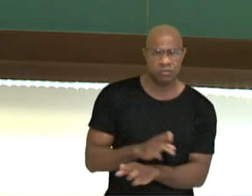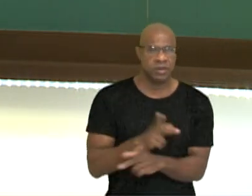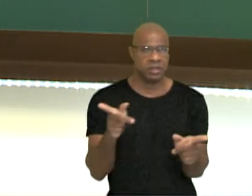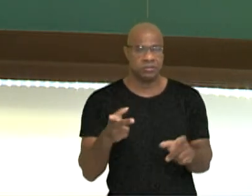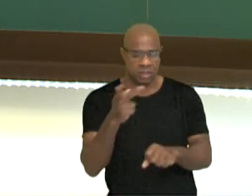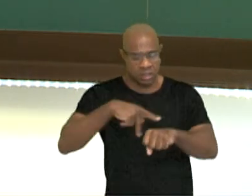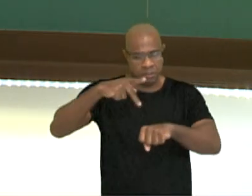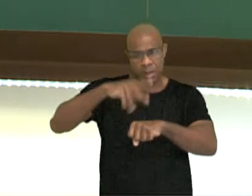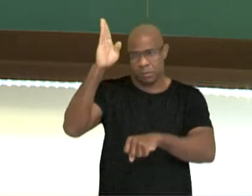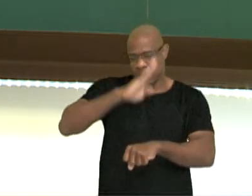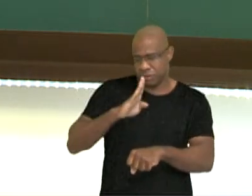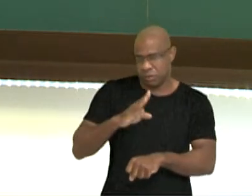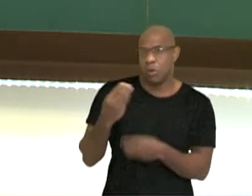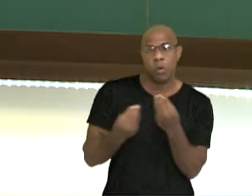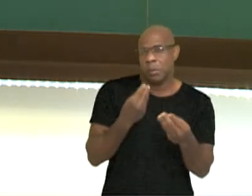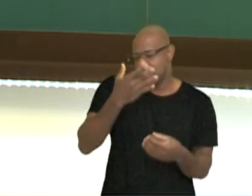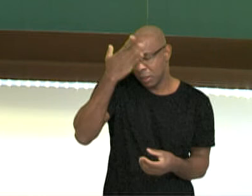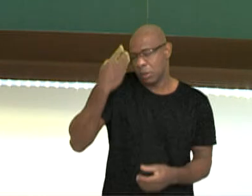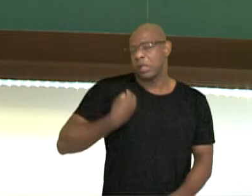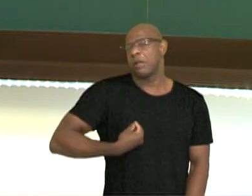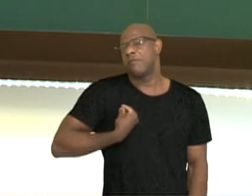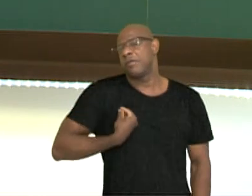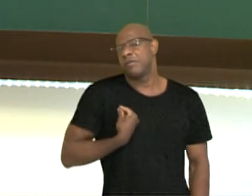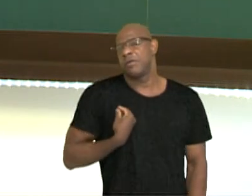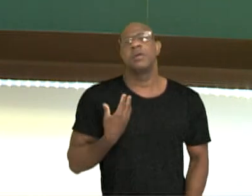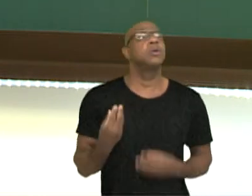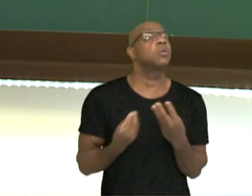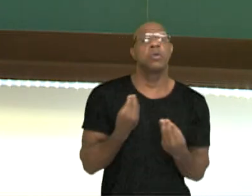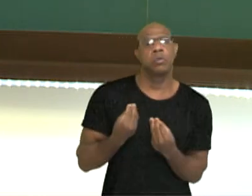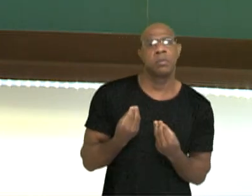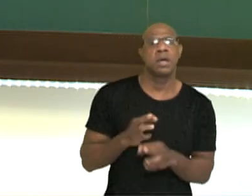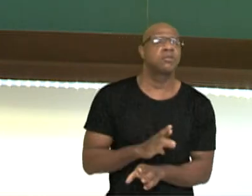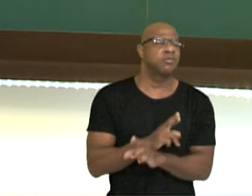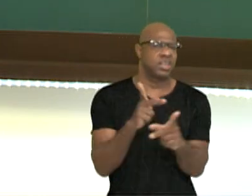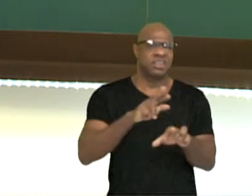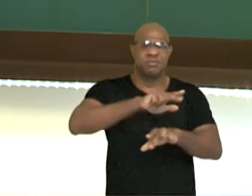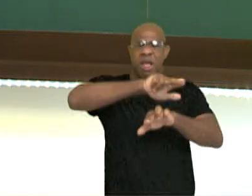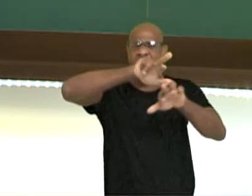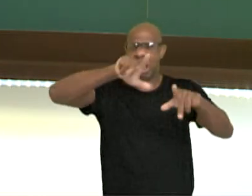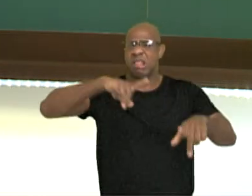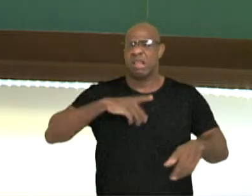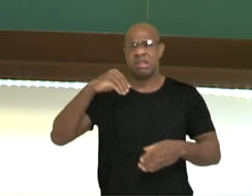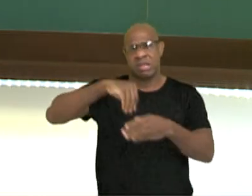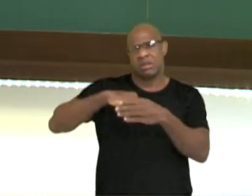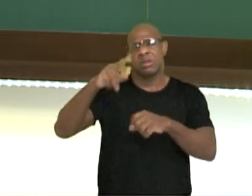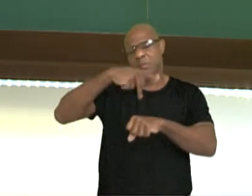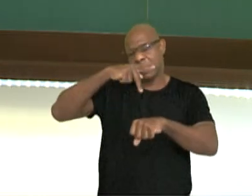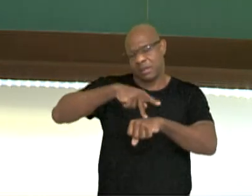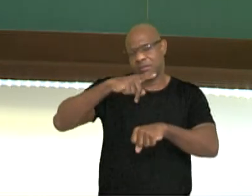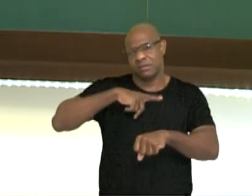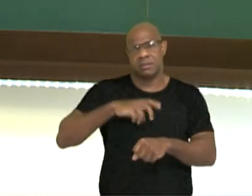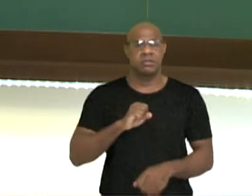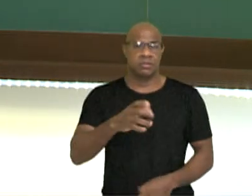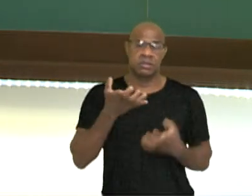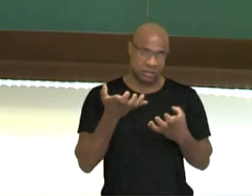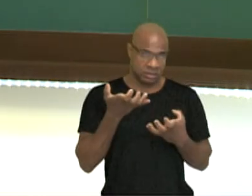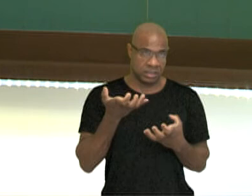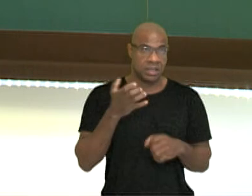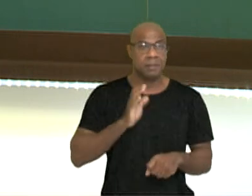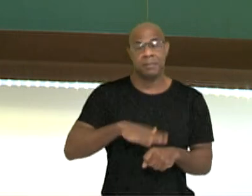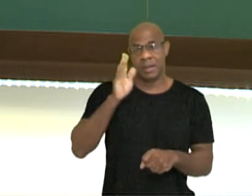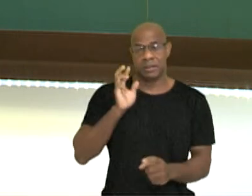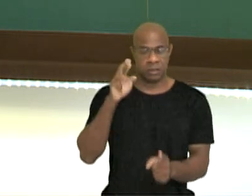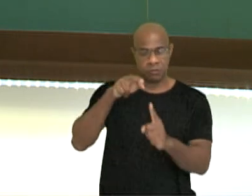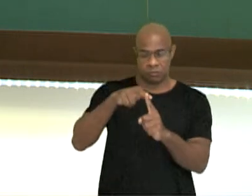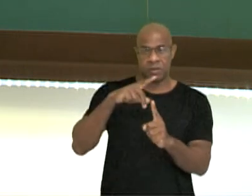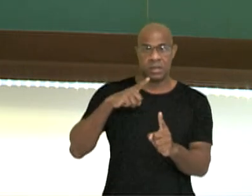próprio país, como é que vivem as pessoas? Quantas diferenças temos dentro do nosso país? Se você quiser um pouquinho mais